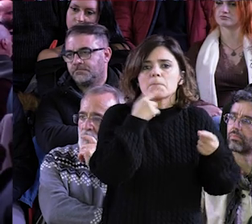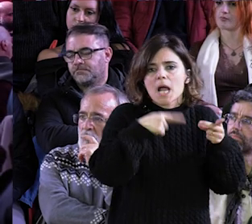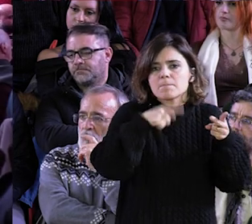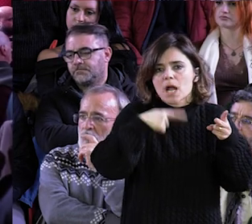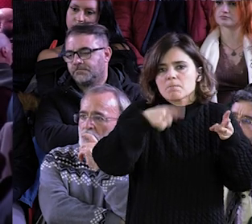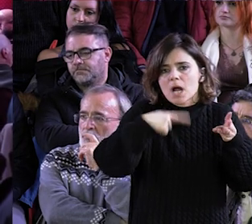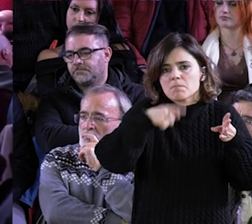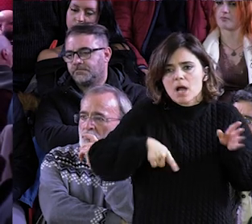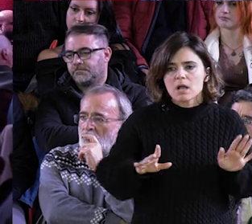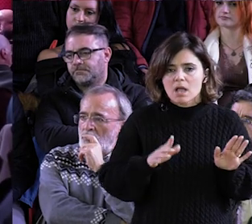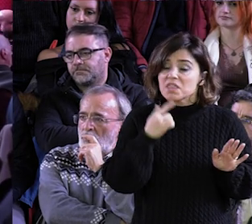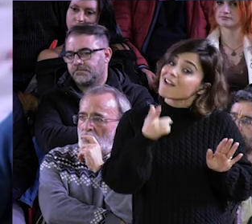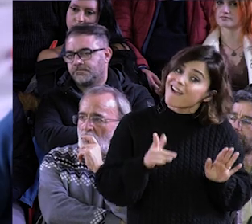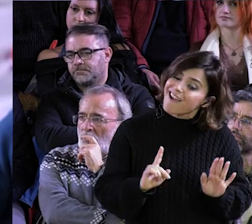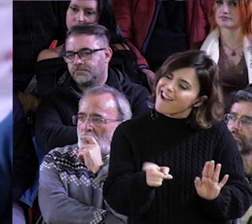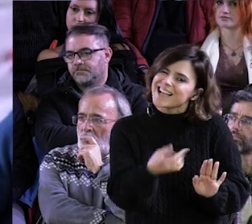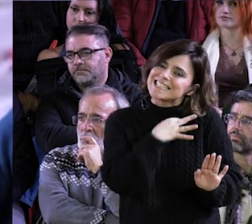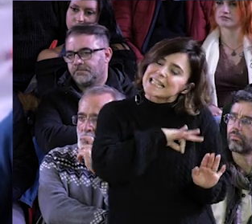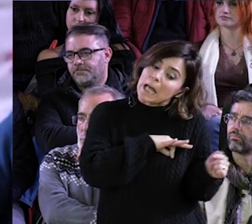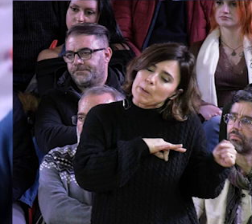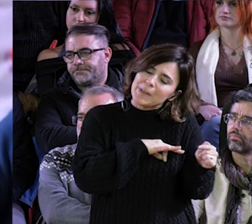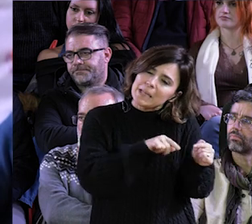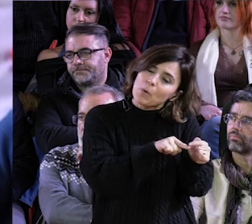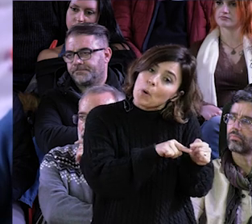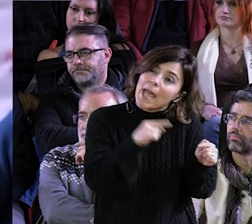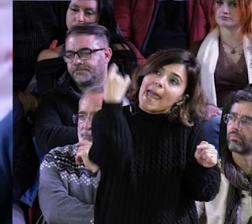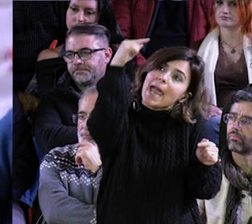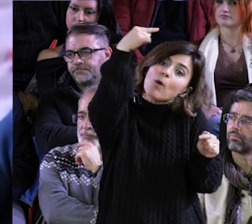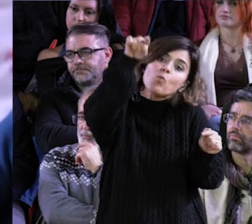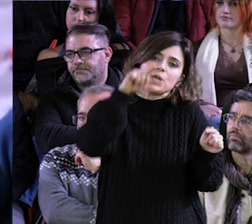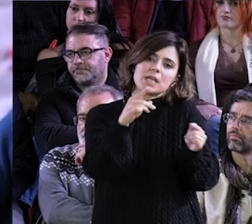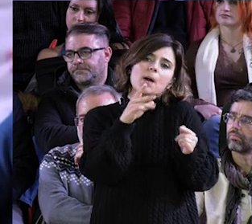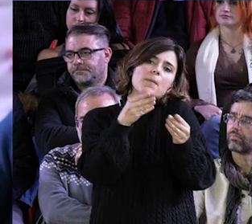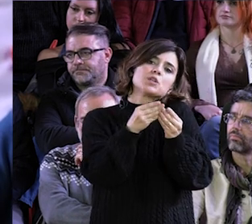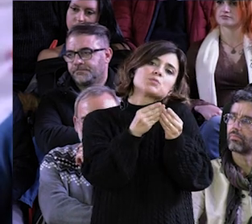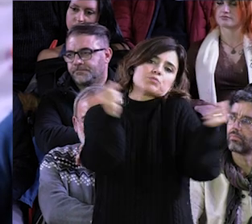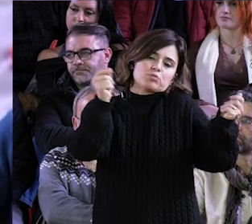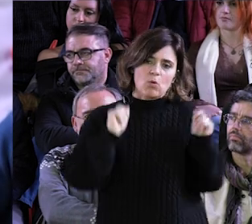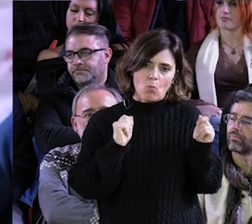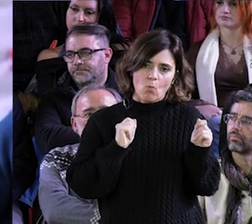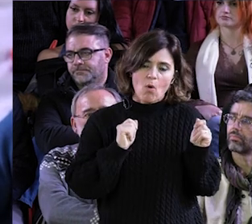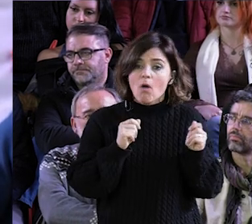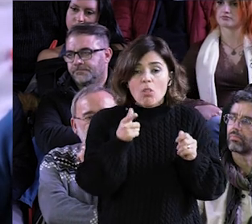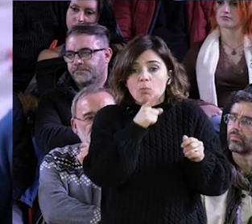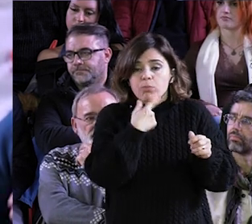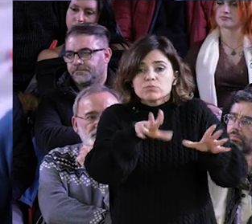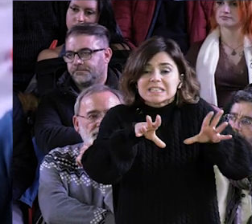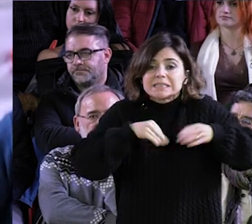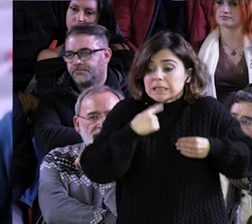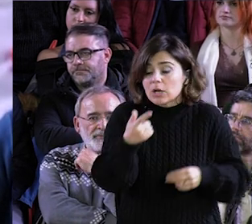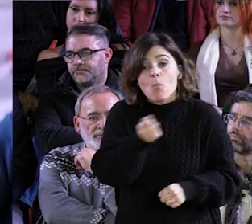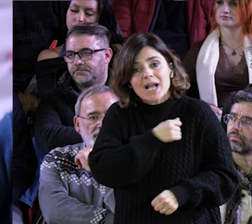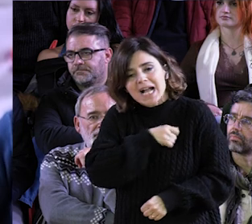sem conta, que estar fadado ao salário mínimo é a única solução. Não aceitamos que nos digam que uma casa de